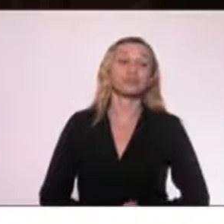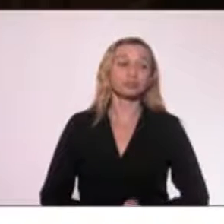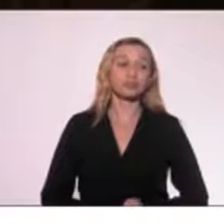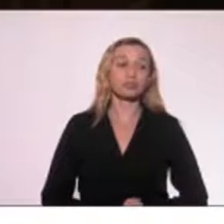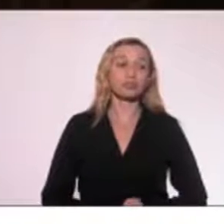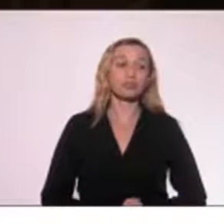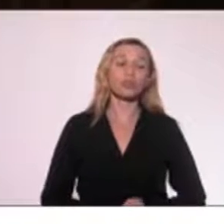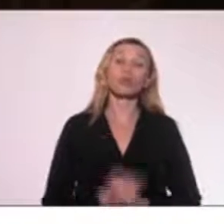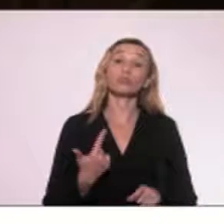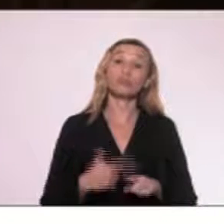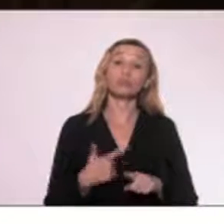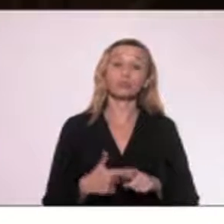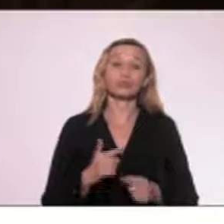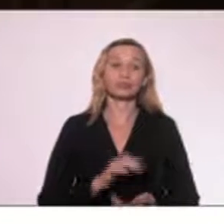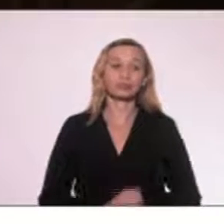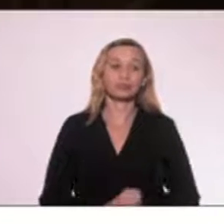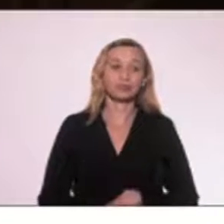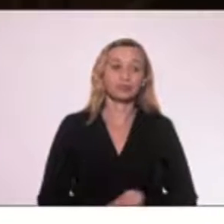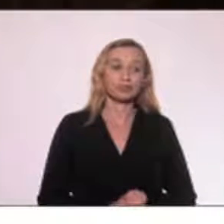é como fosse